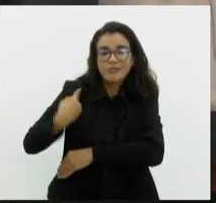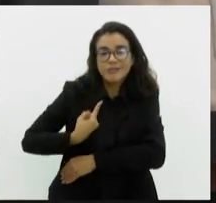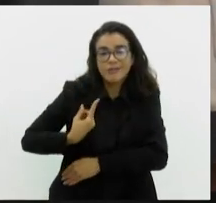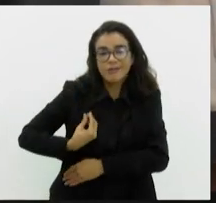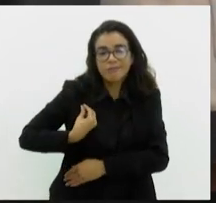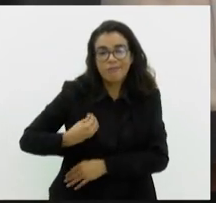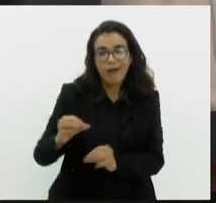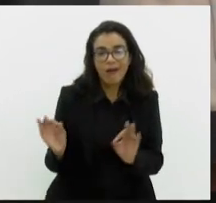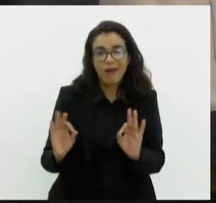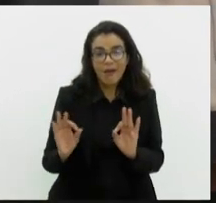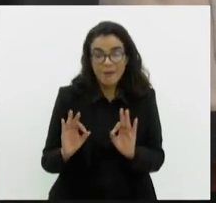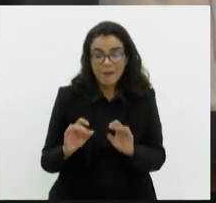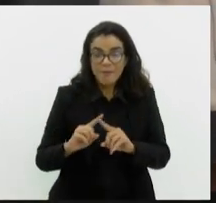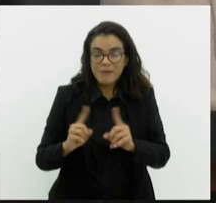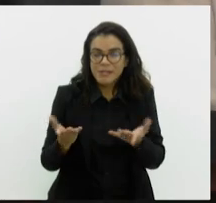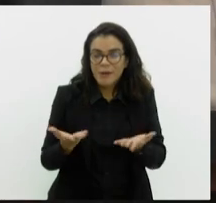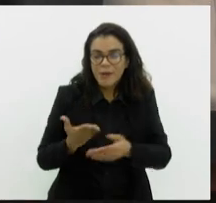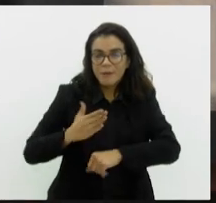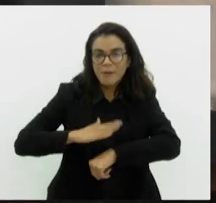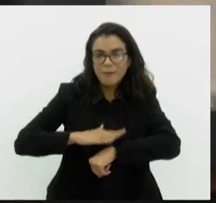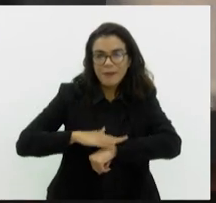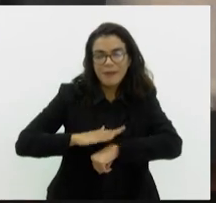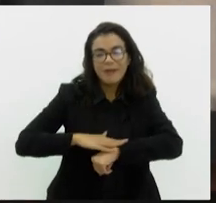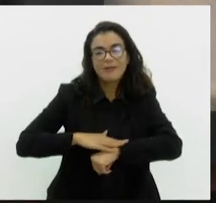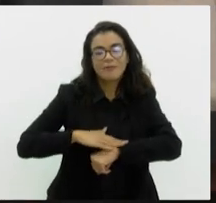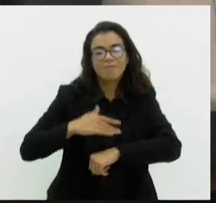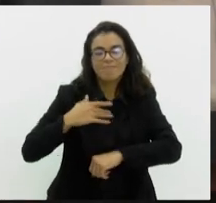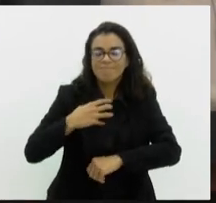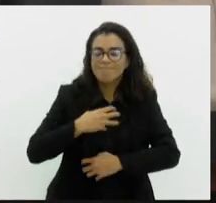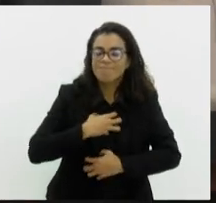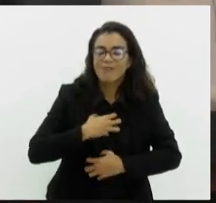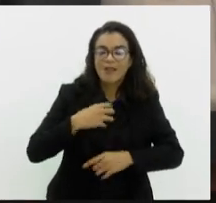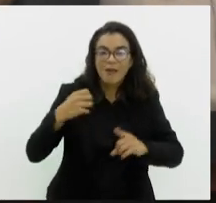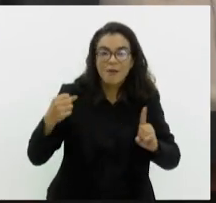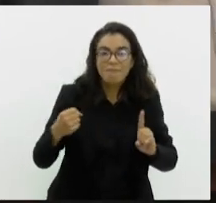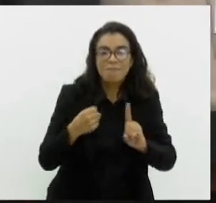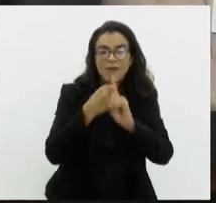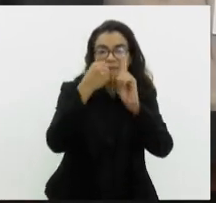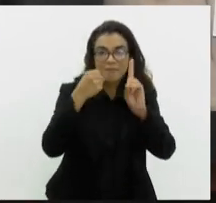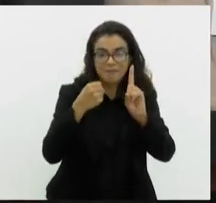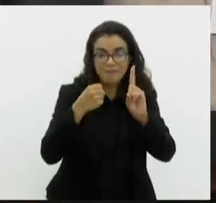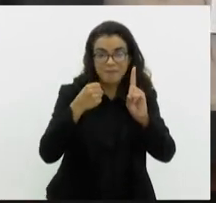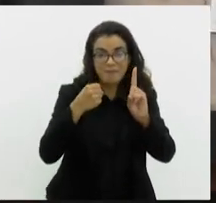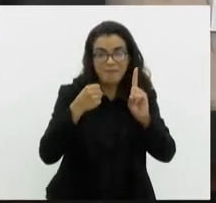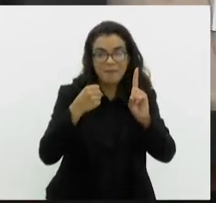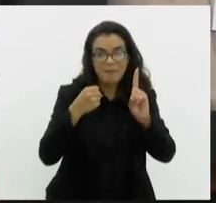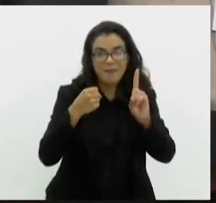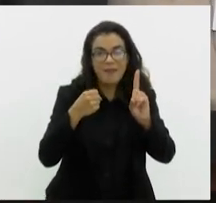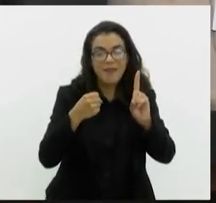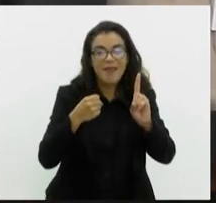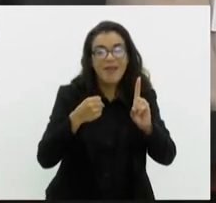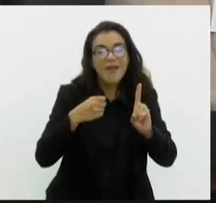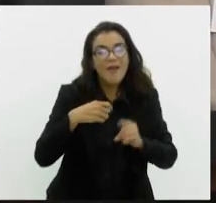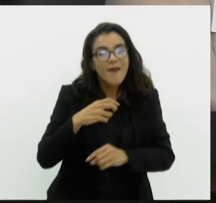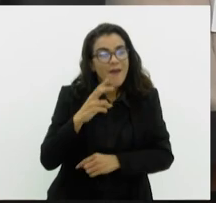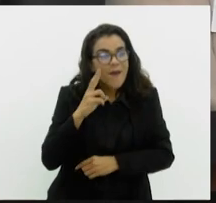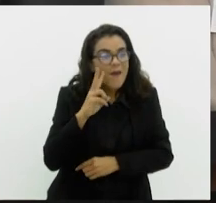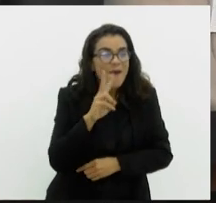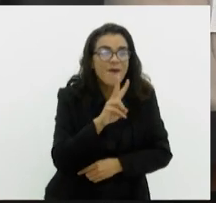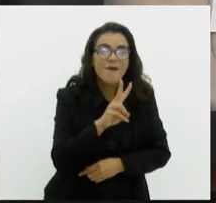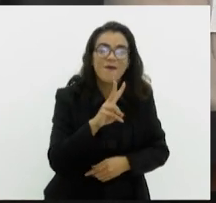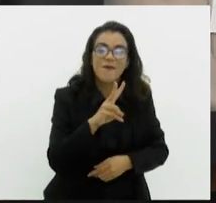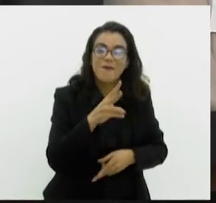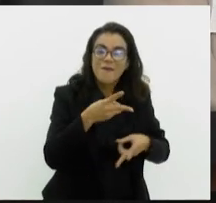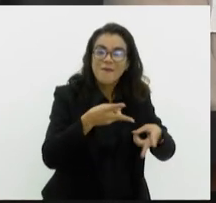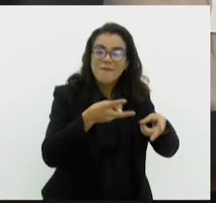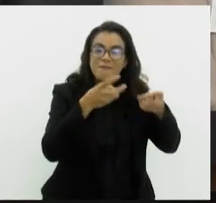me fizeram aqui nesse momento lembrar do que mais me impactou quando eu conheci a grandeza, o tamanho de Helena